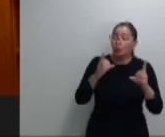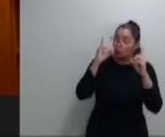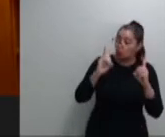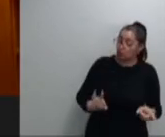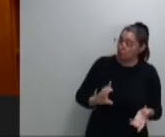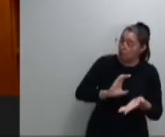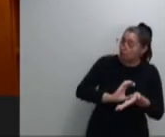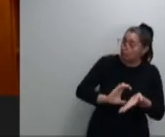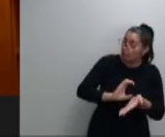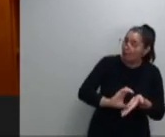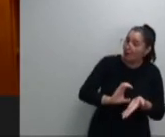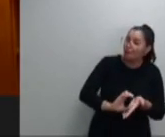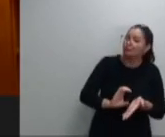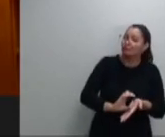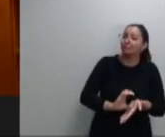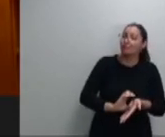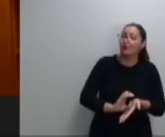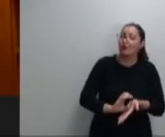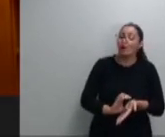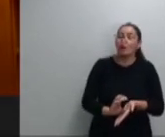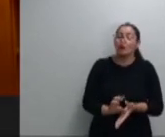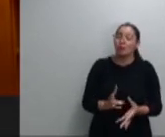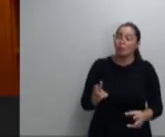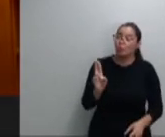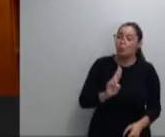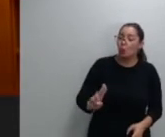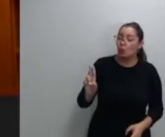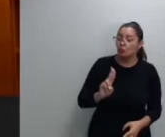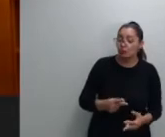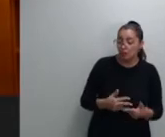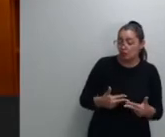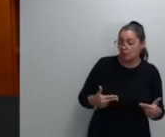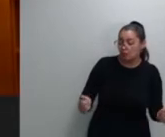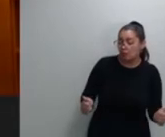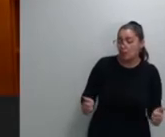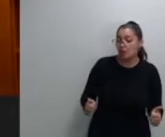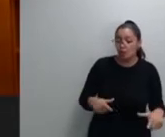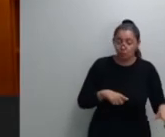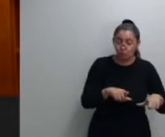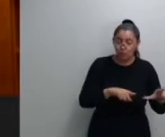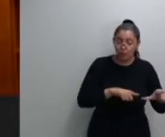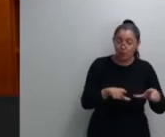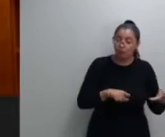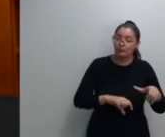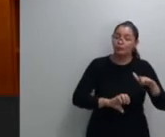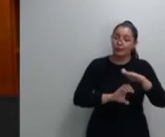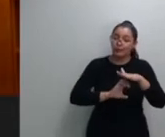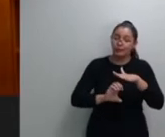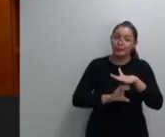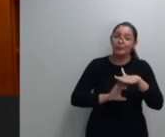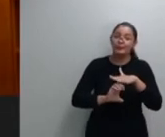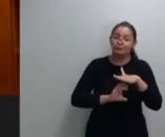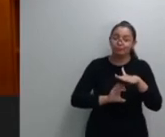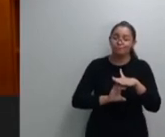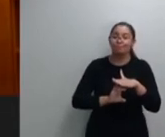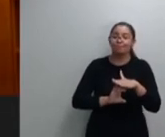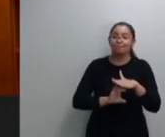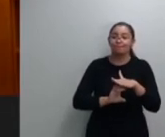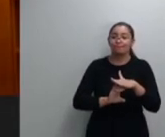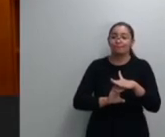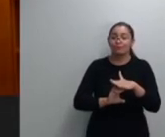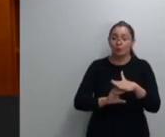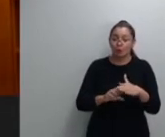a utilização do bem na atividade empresarial, ou seja, no caso concreto, locação a